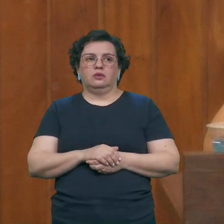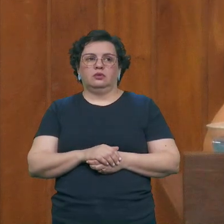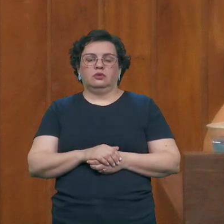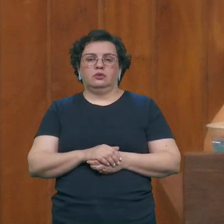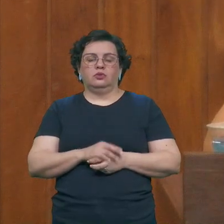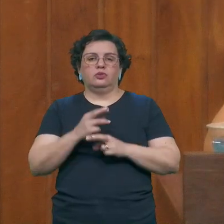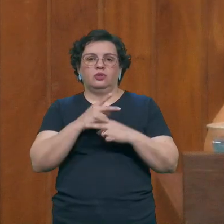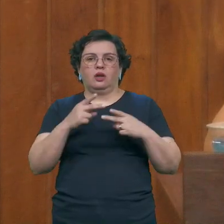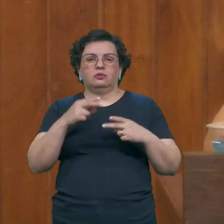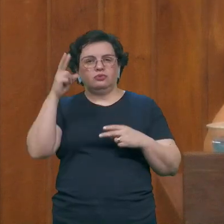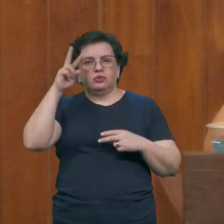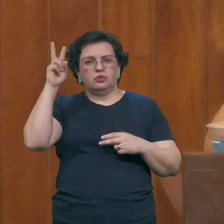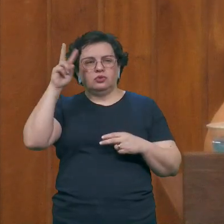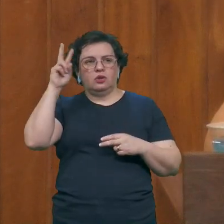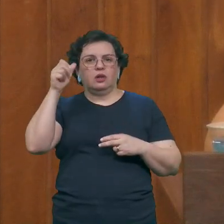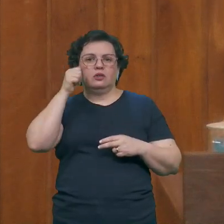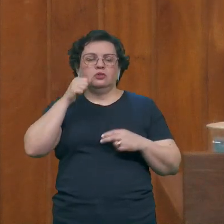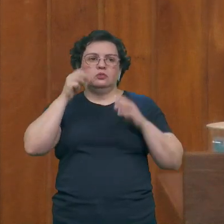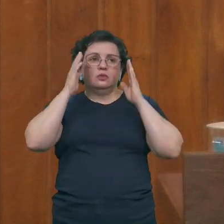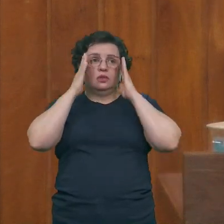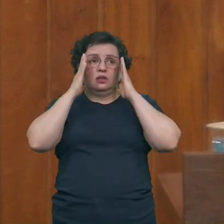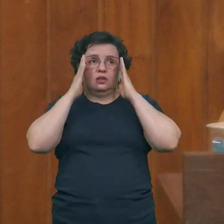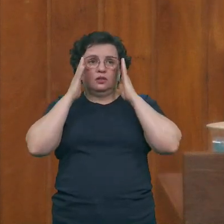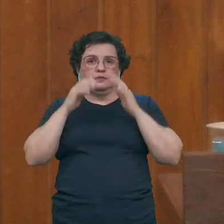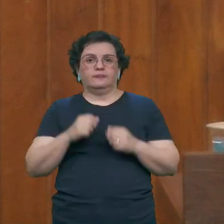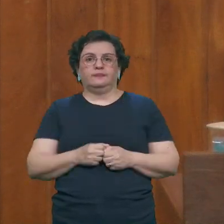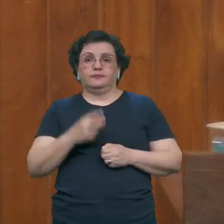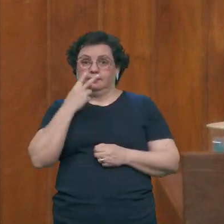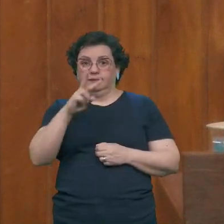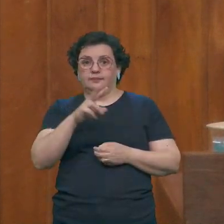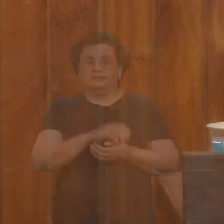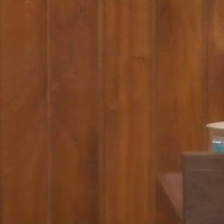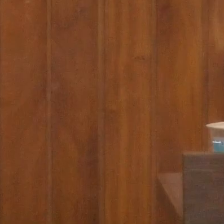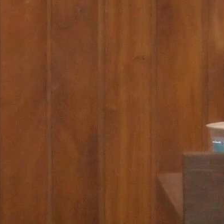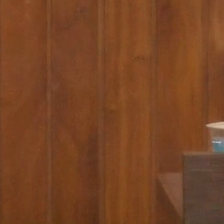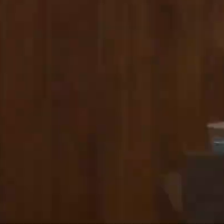relatos de história de mulheres. Acompanhe.